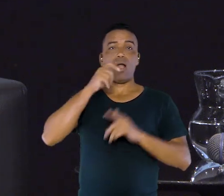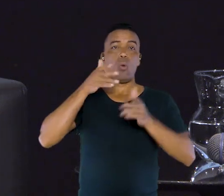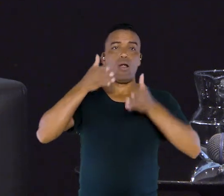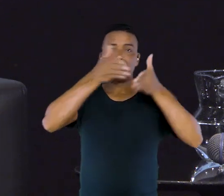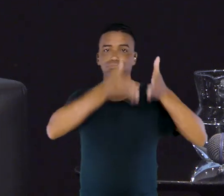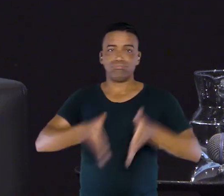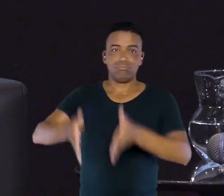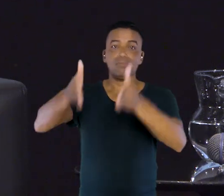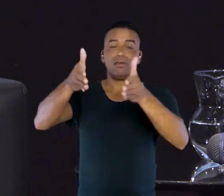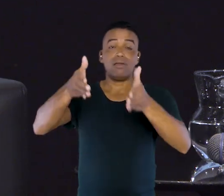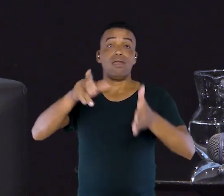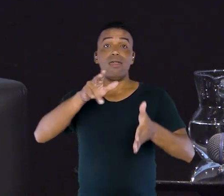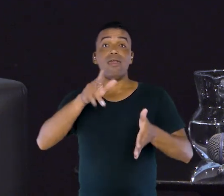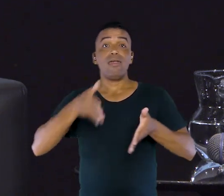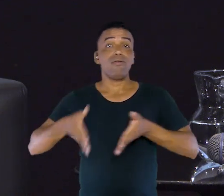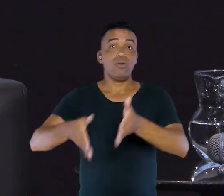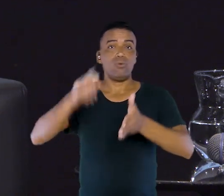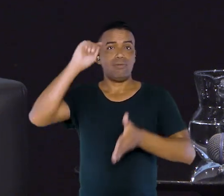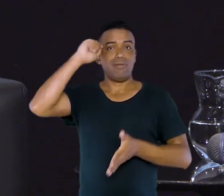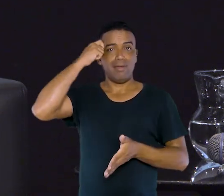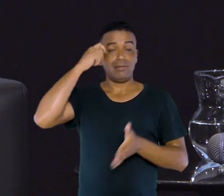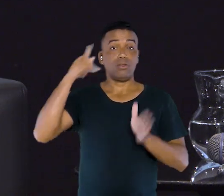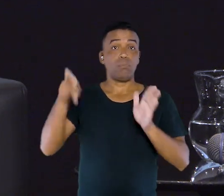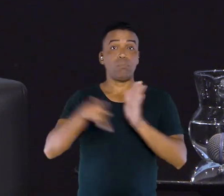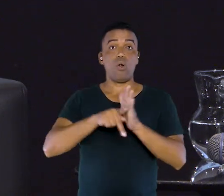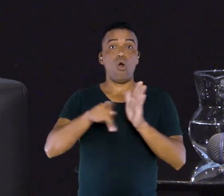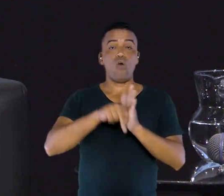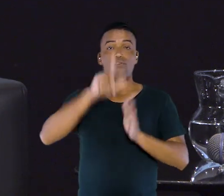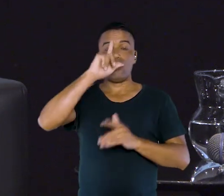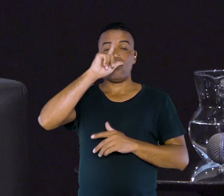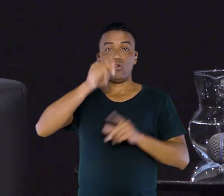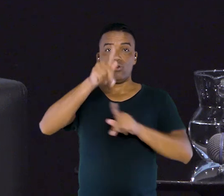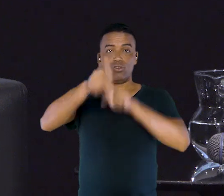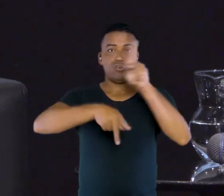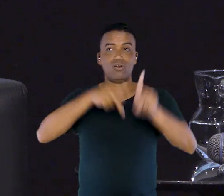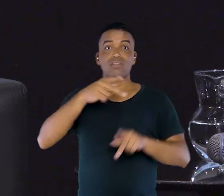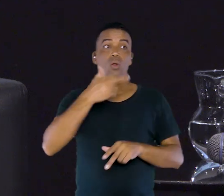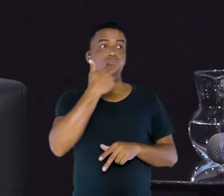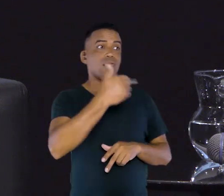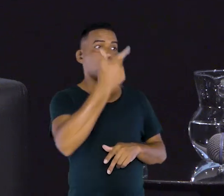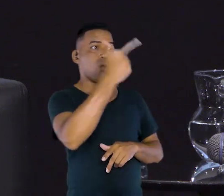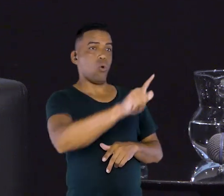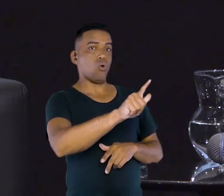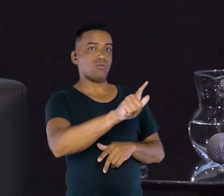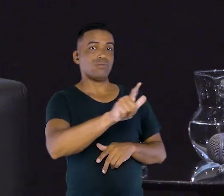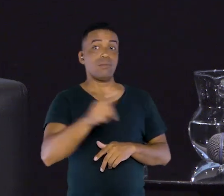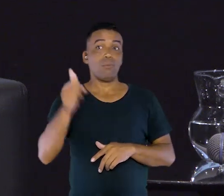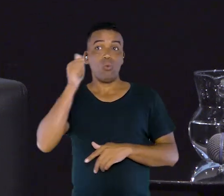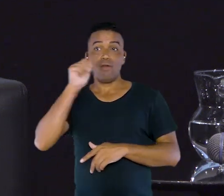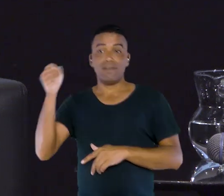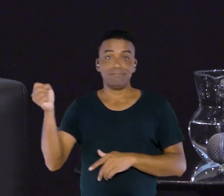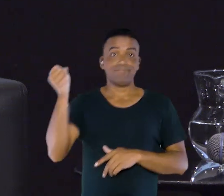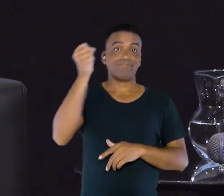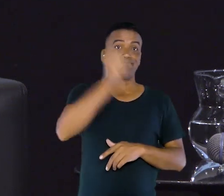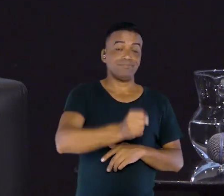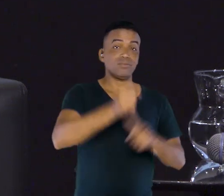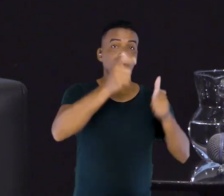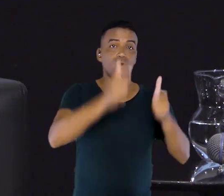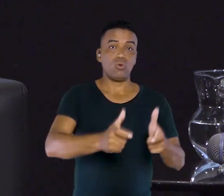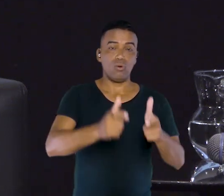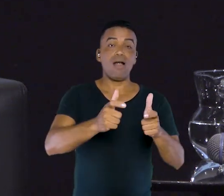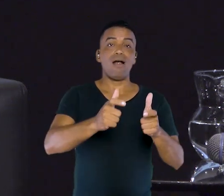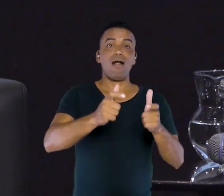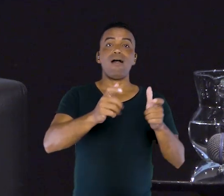pessoas vão se casar lá entre os povos tucano, casa com uma mulher que fala uma outra língua. Essa moça vem para